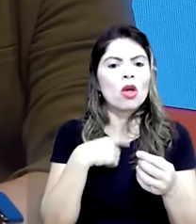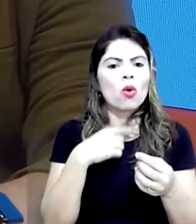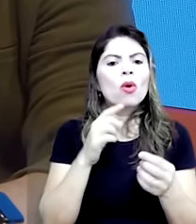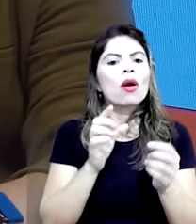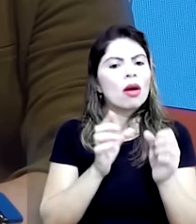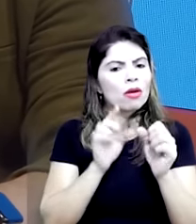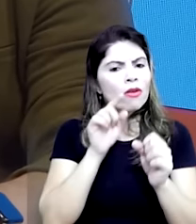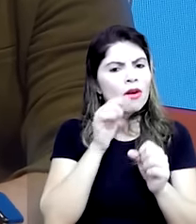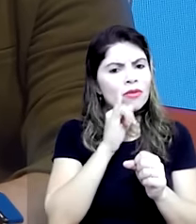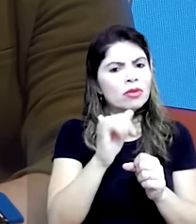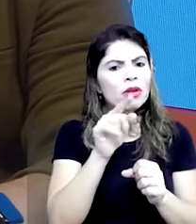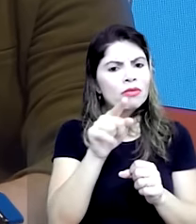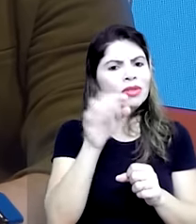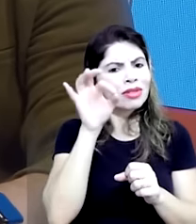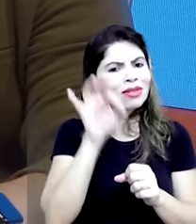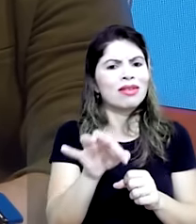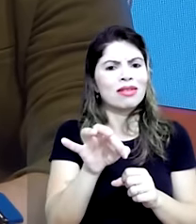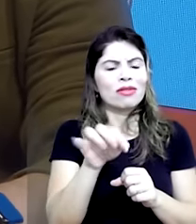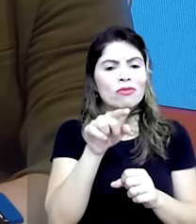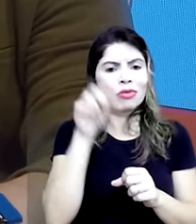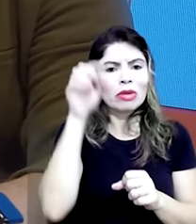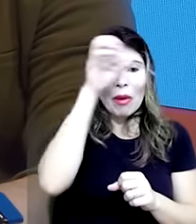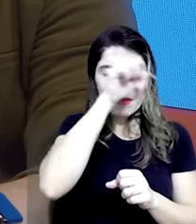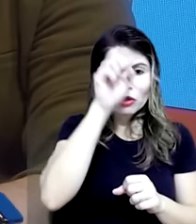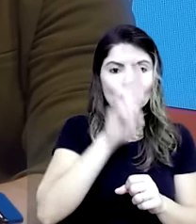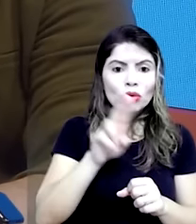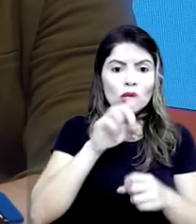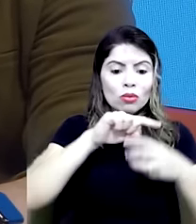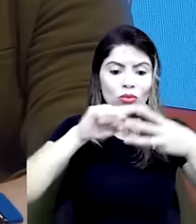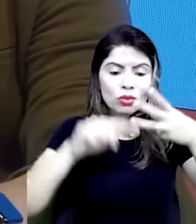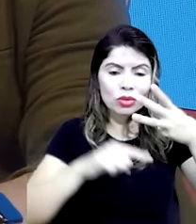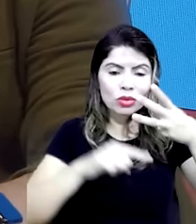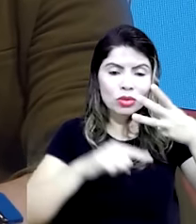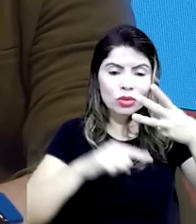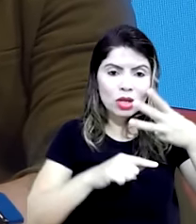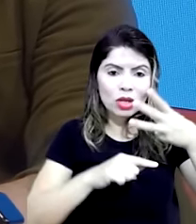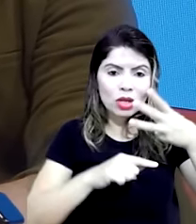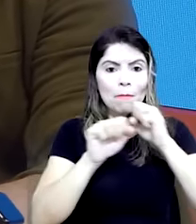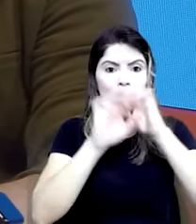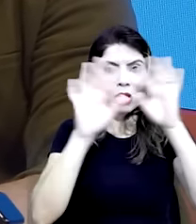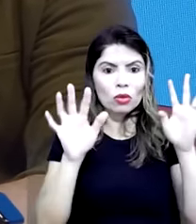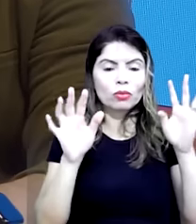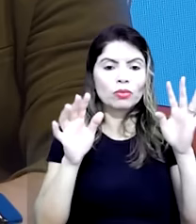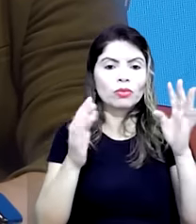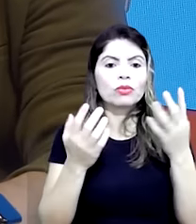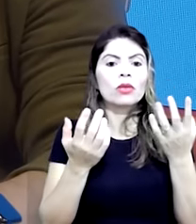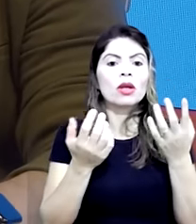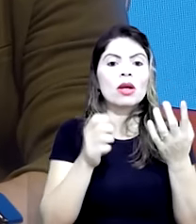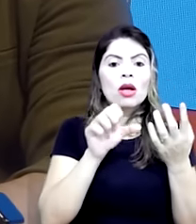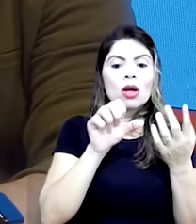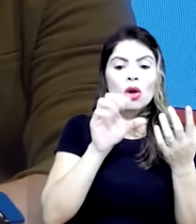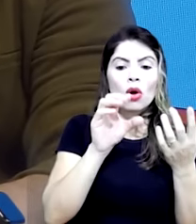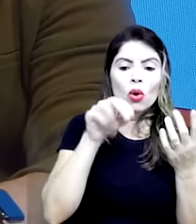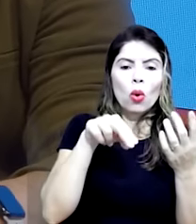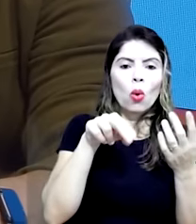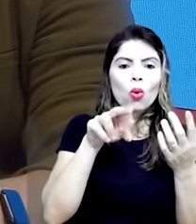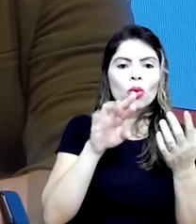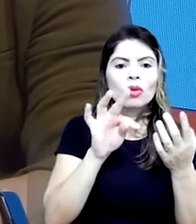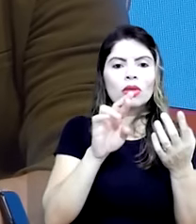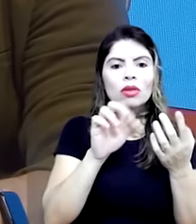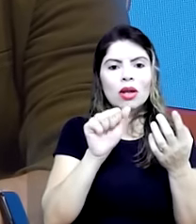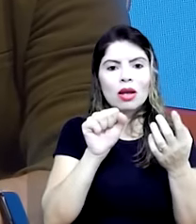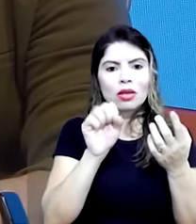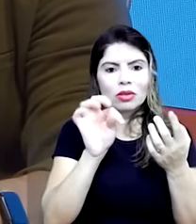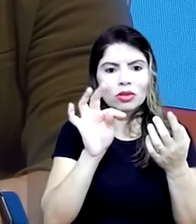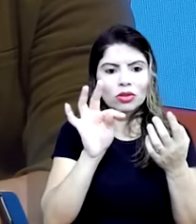nos assistindo se você aprender a usar do esses três que você comentou brilho contraste saturação eu acrescentaria o o ponto preto que eu acho que é